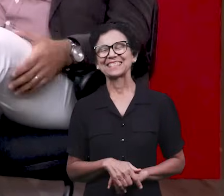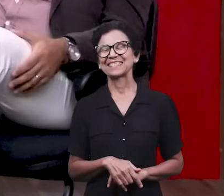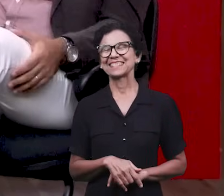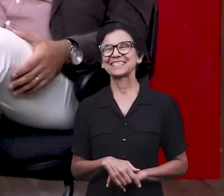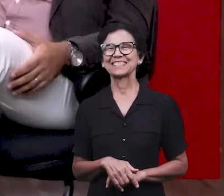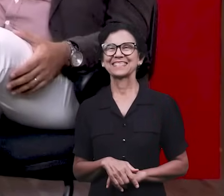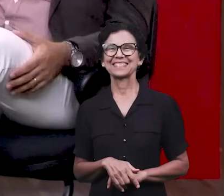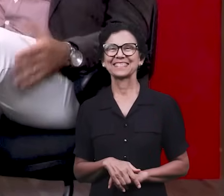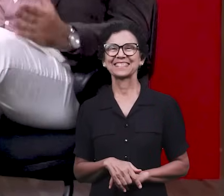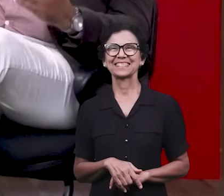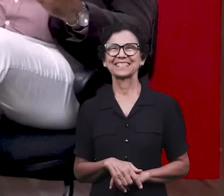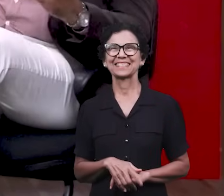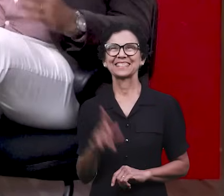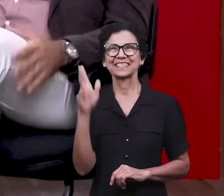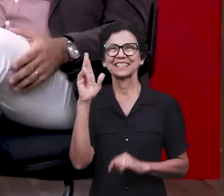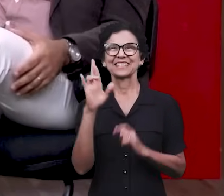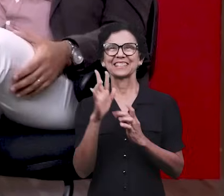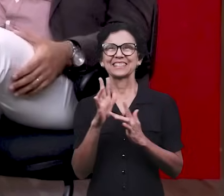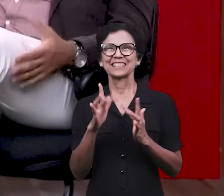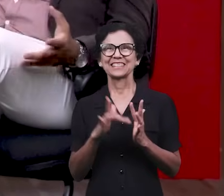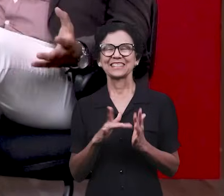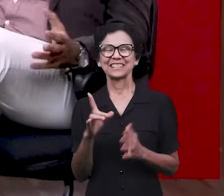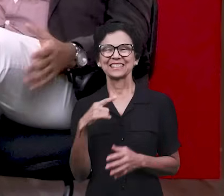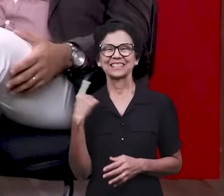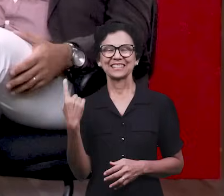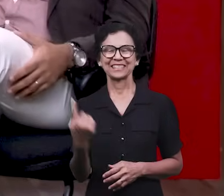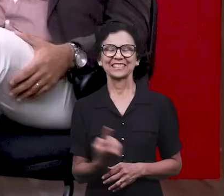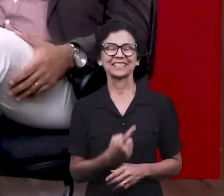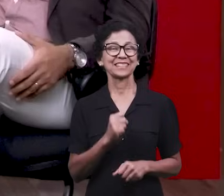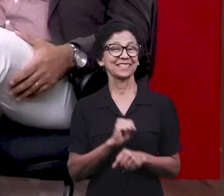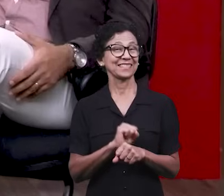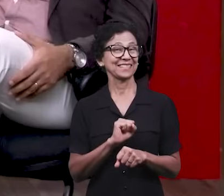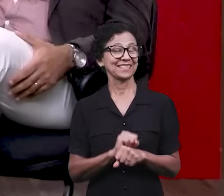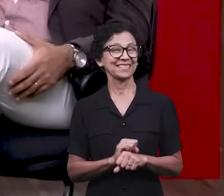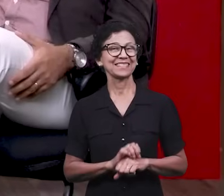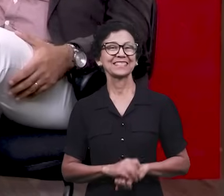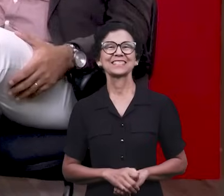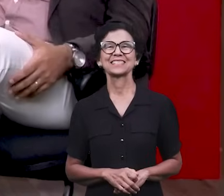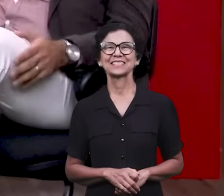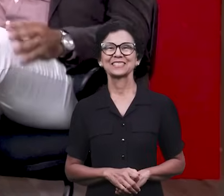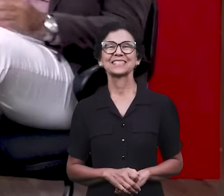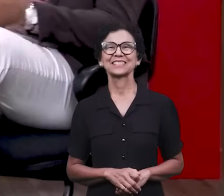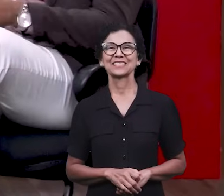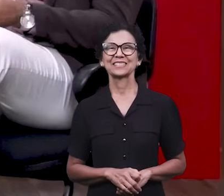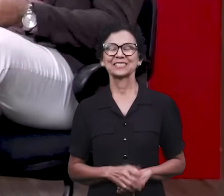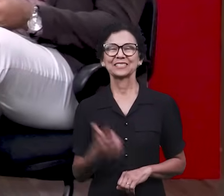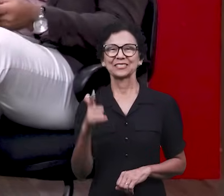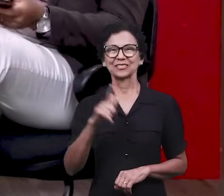e aguardamos para aprendermos juntos, né, sobre um novo assunto. Estamos profetizando aqui, tá?